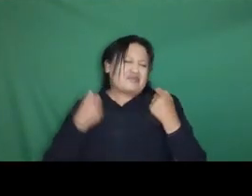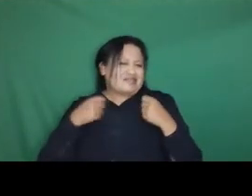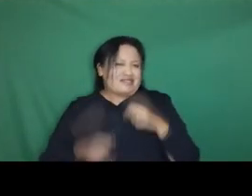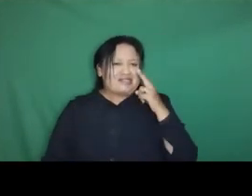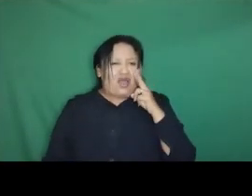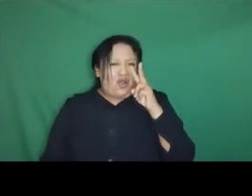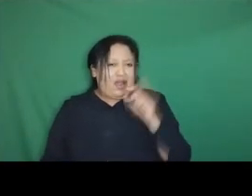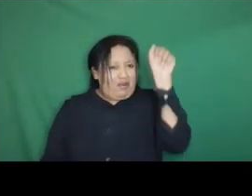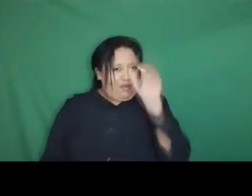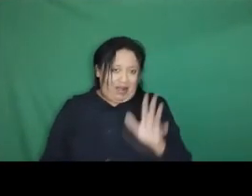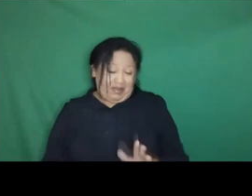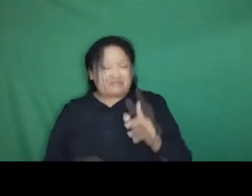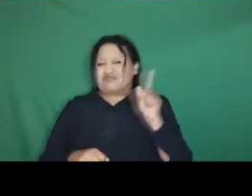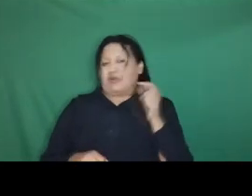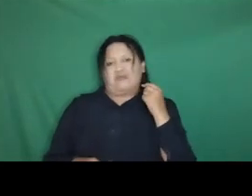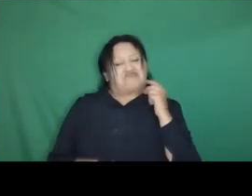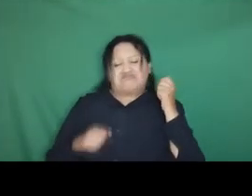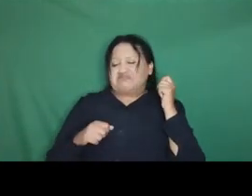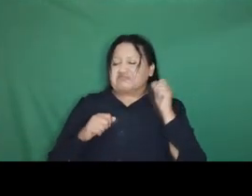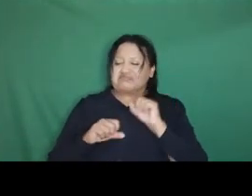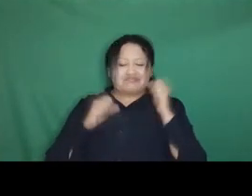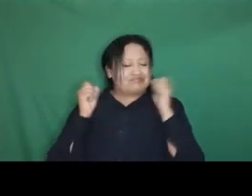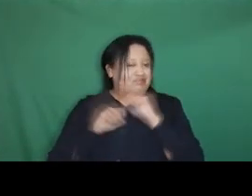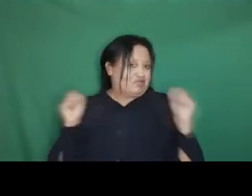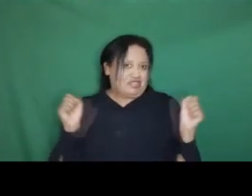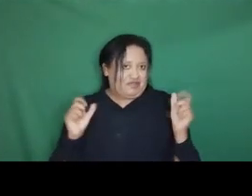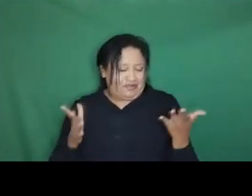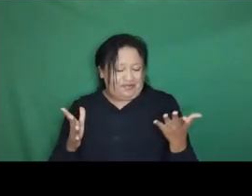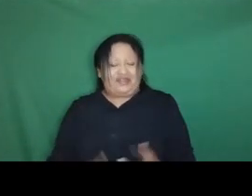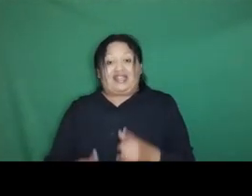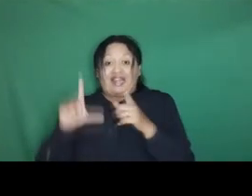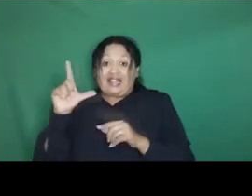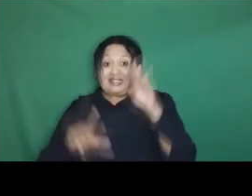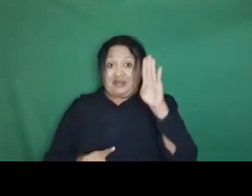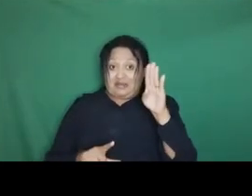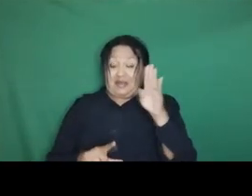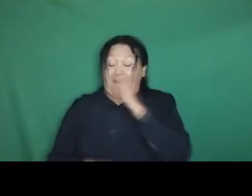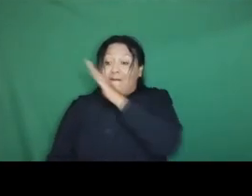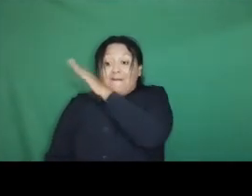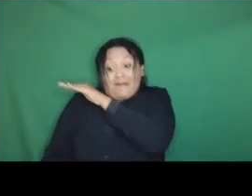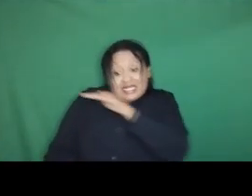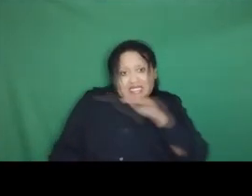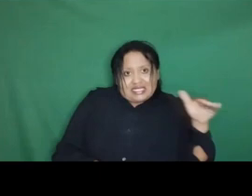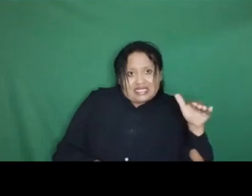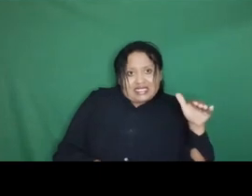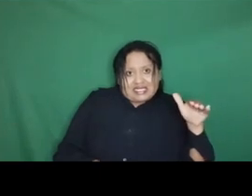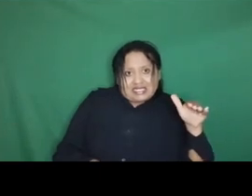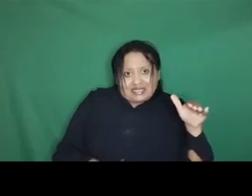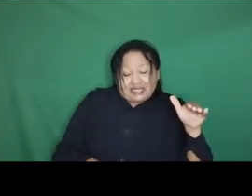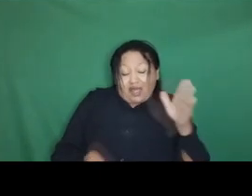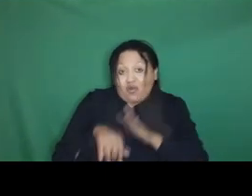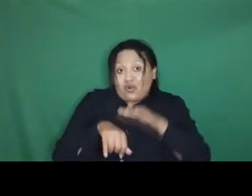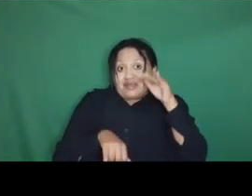possível na letra B diz que no sul do Brasil o relevo de planície é predominante se a gente observa